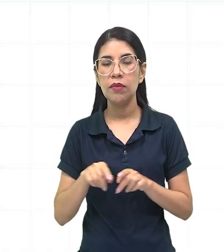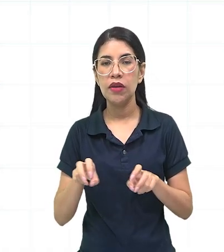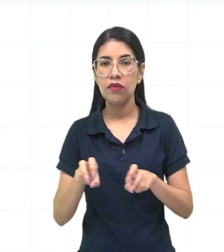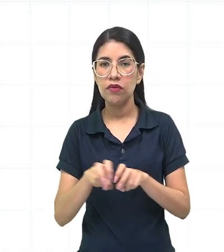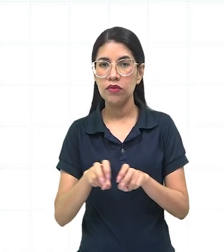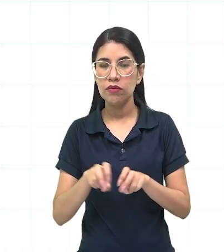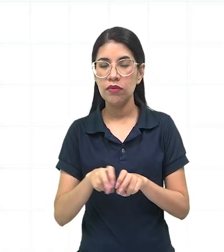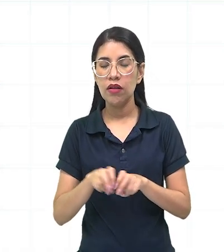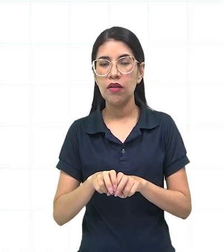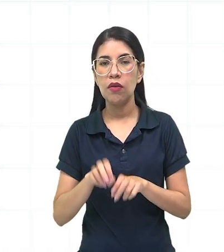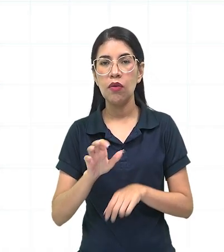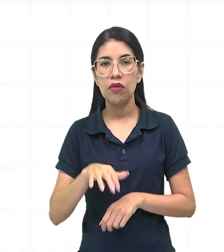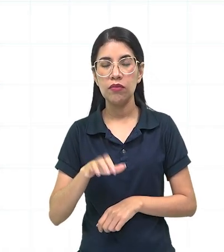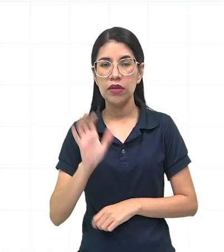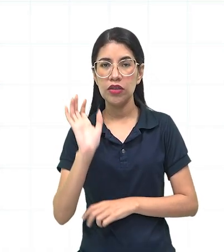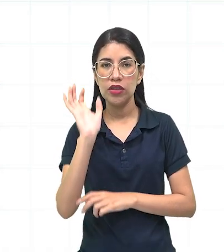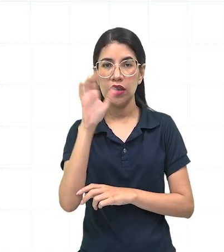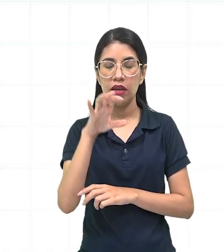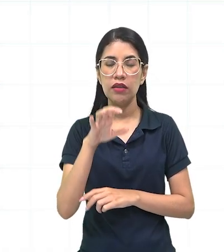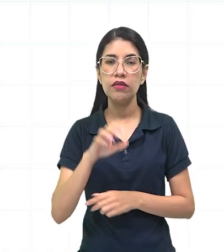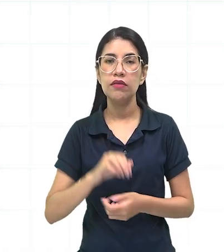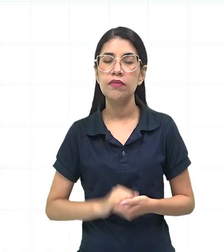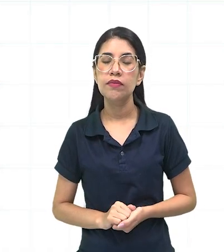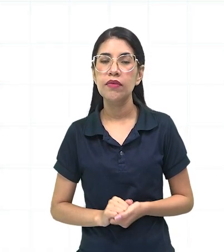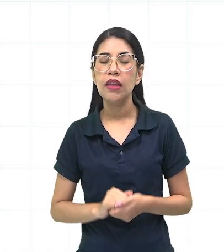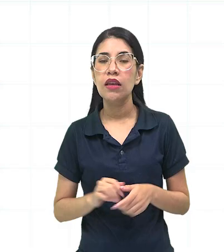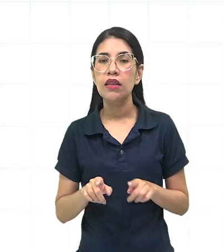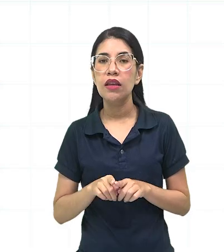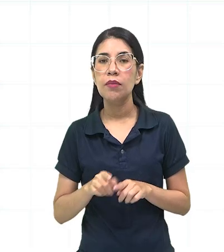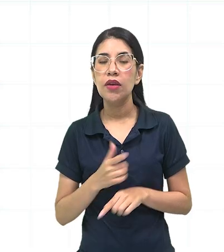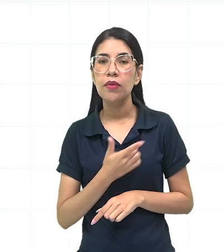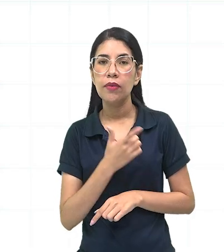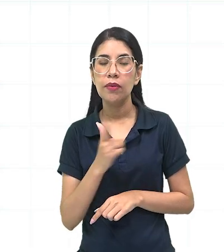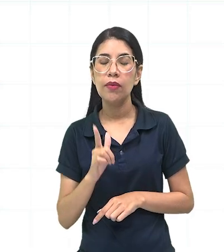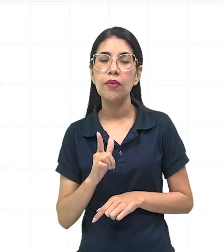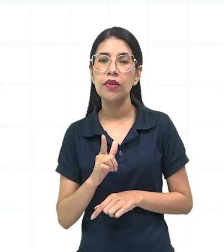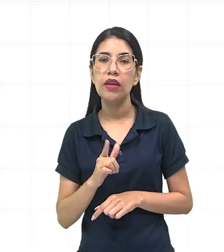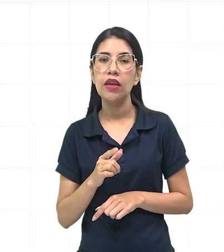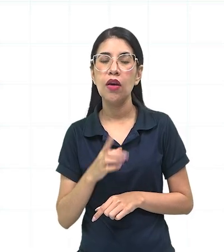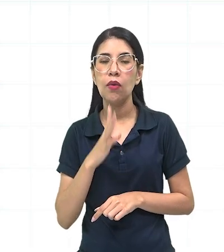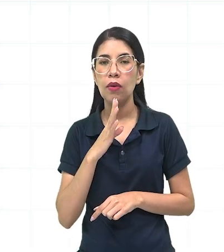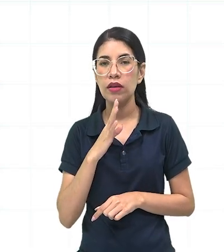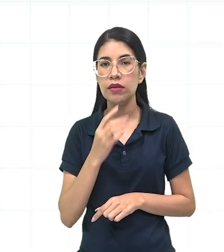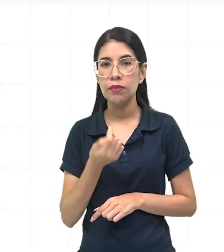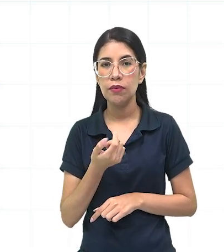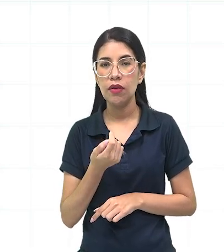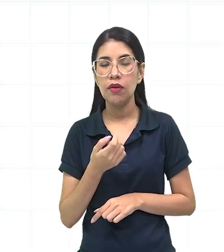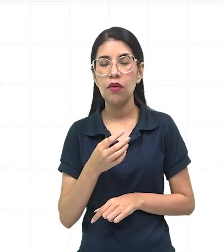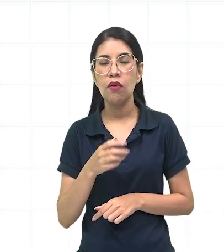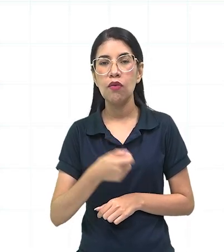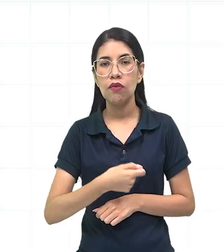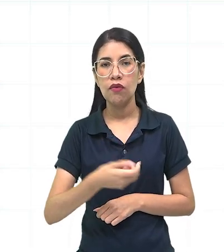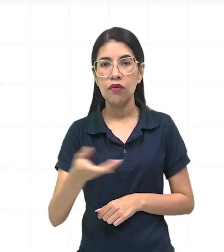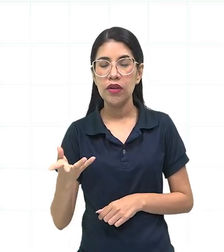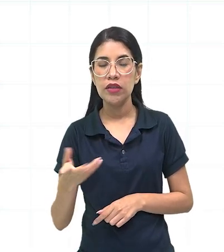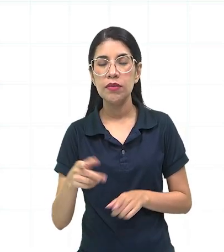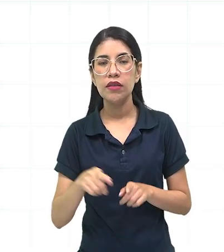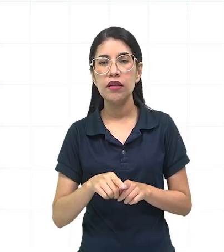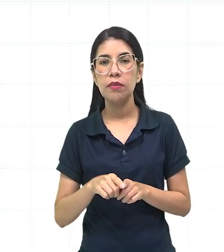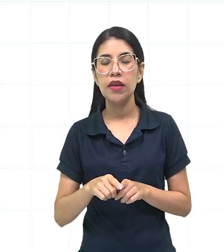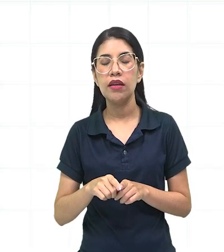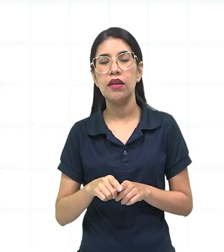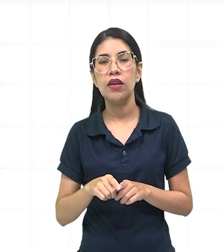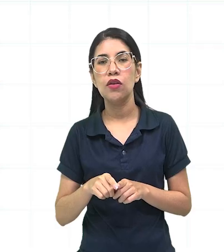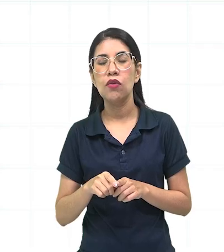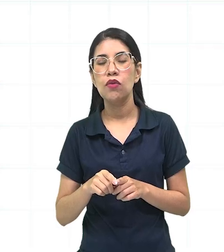futsal, o handebol, o basquete. E a gente tem também outras modalidades que são menos conhecidas, como o frisbee, o rugby, o